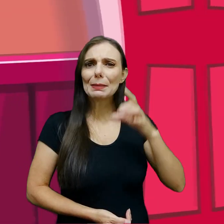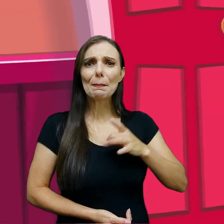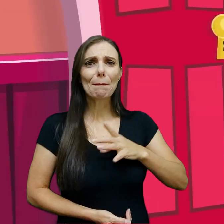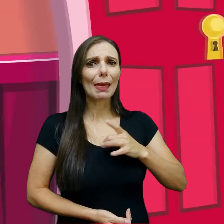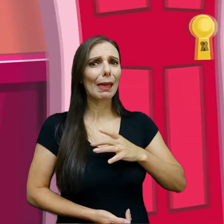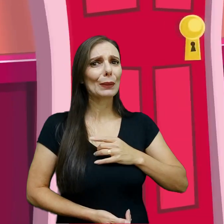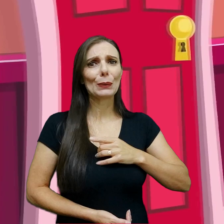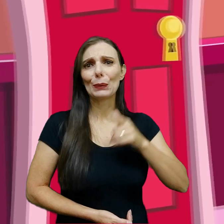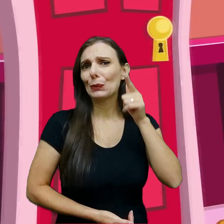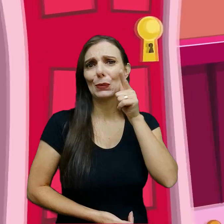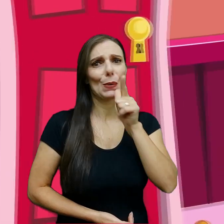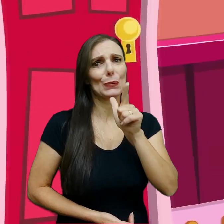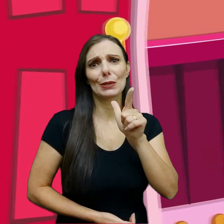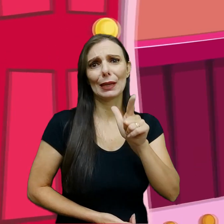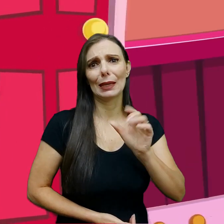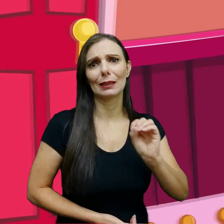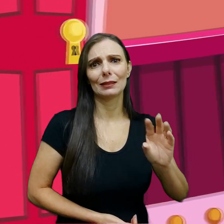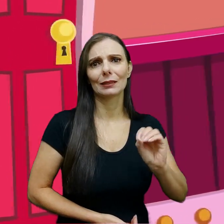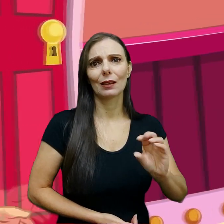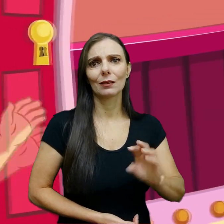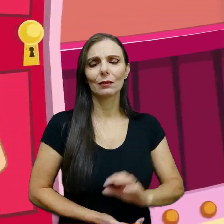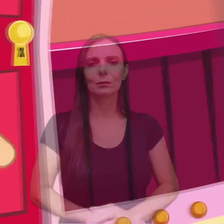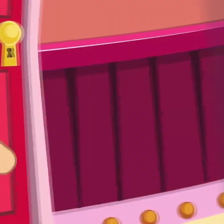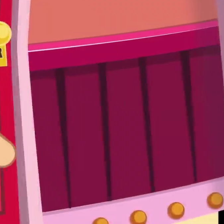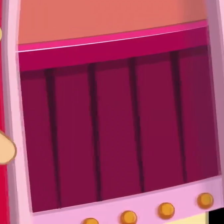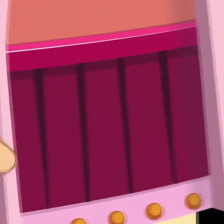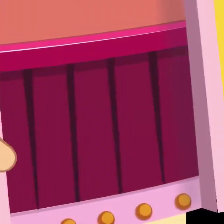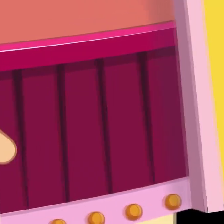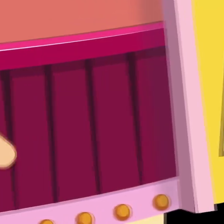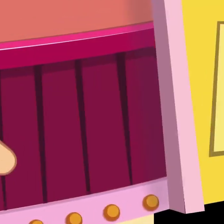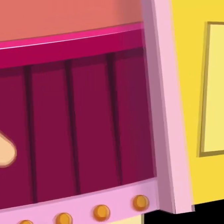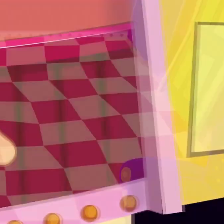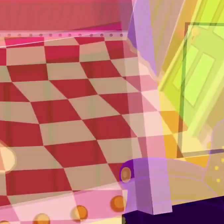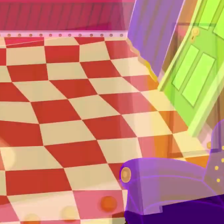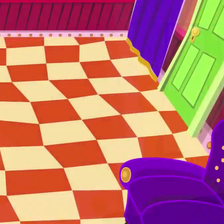Alice temia que ela não seria capaz de sair de lá.